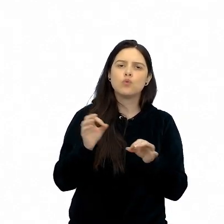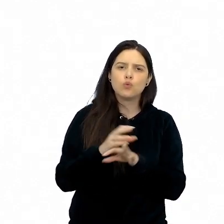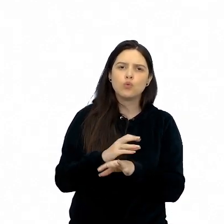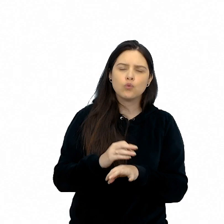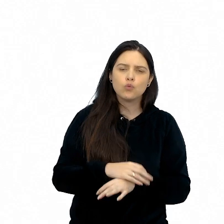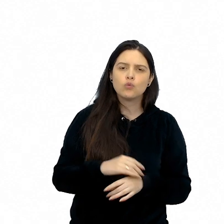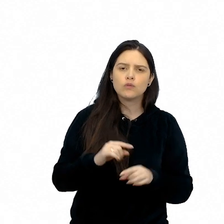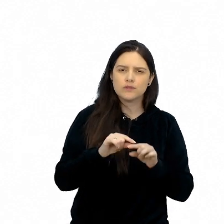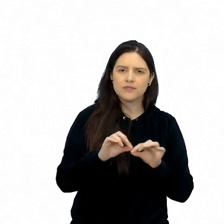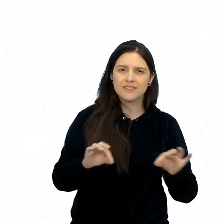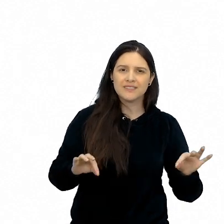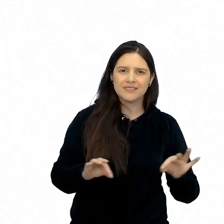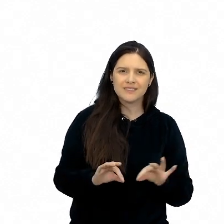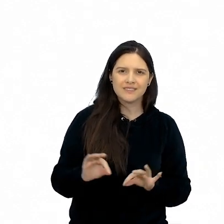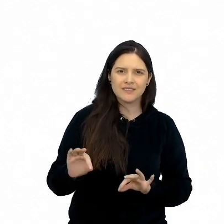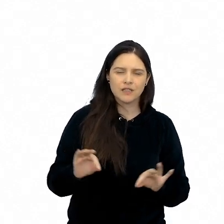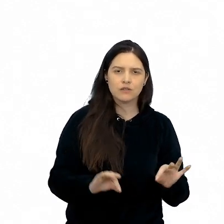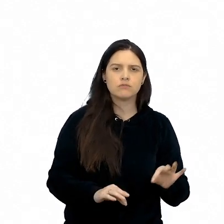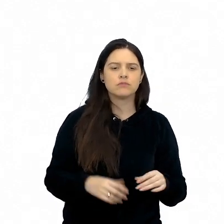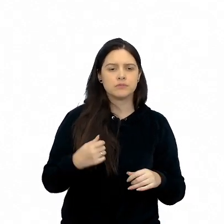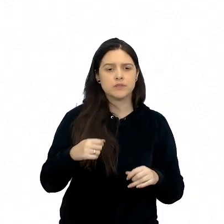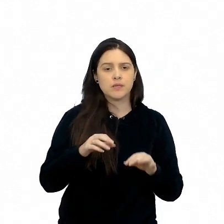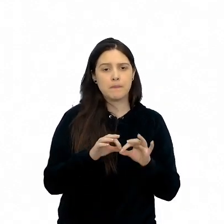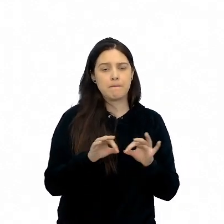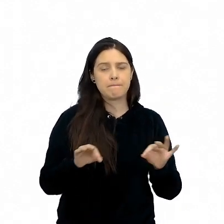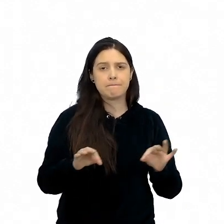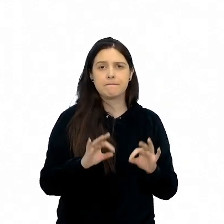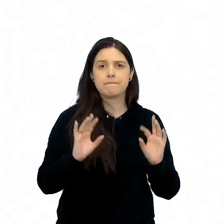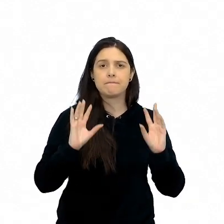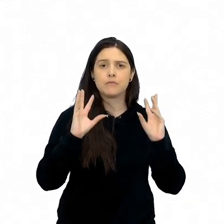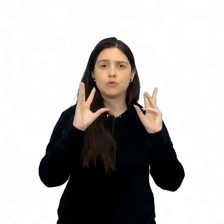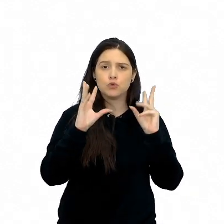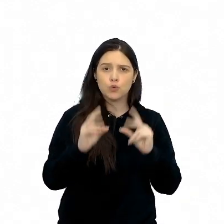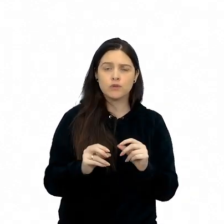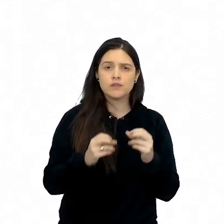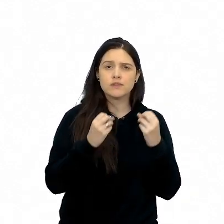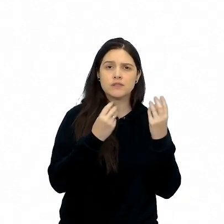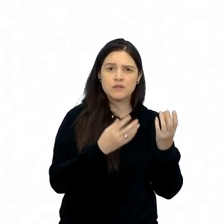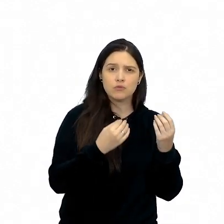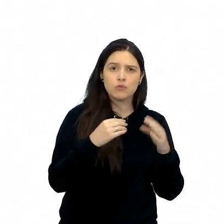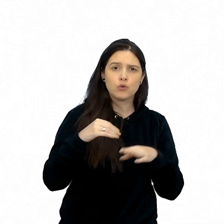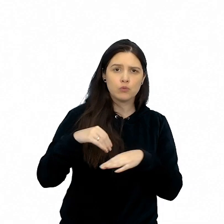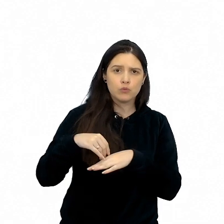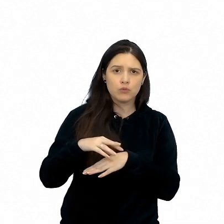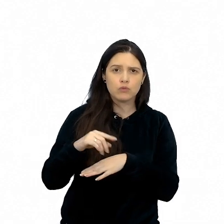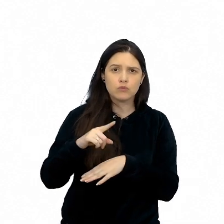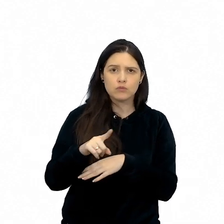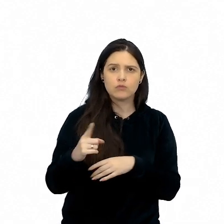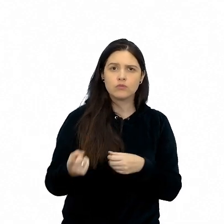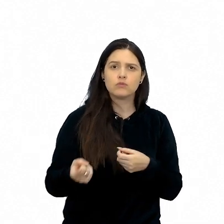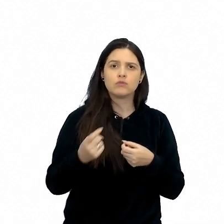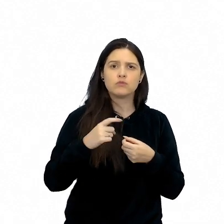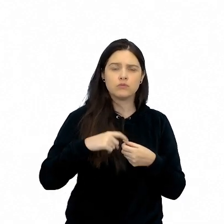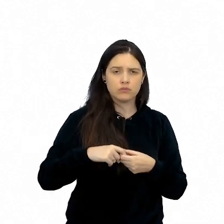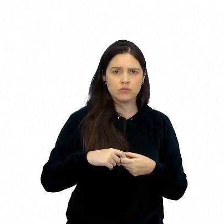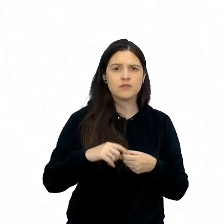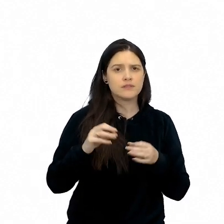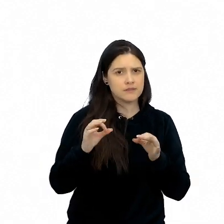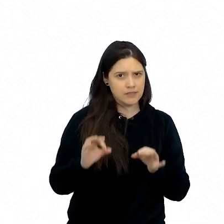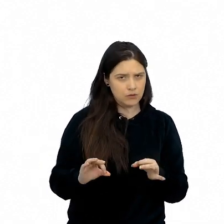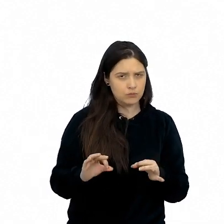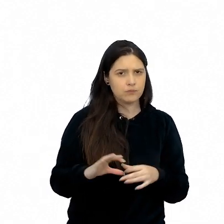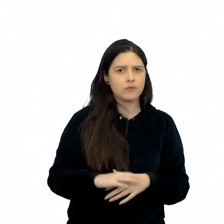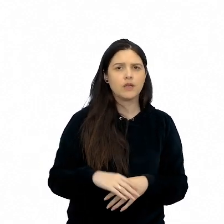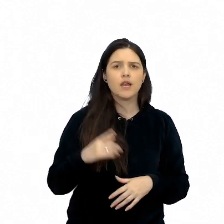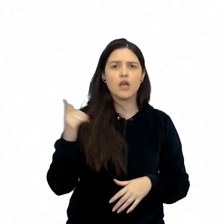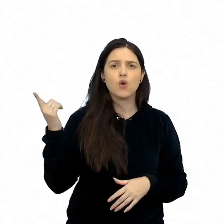e esses ângulos medem 90 graus. Todas essas informações que eu falei para você não contam no exercício. Certo? Então,